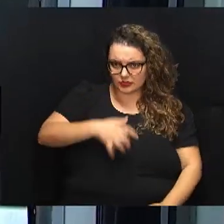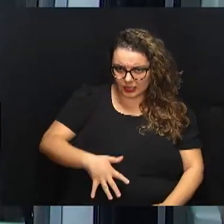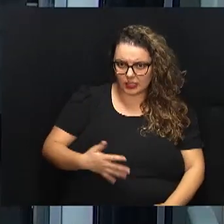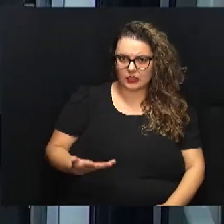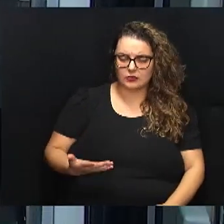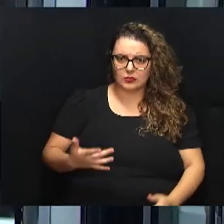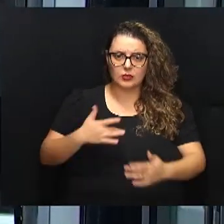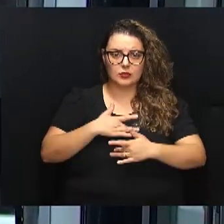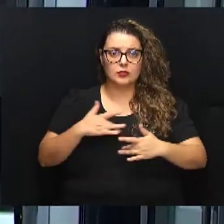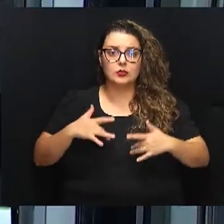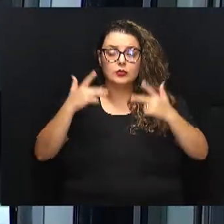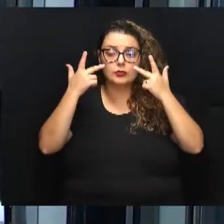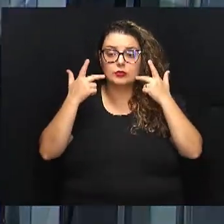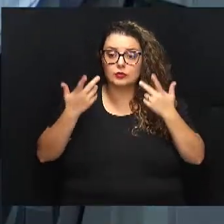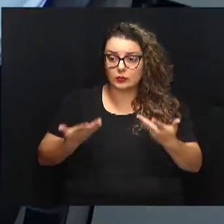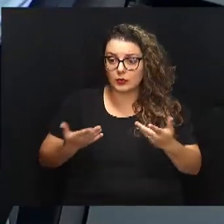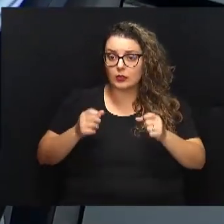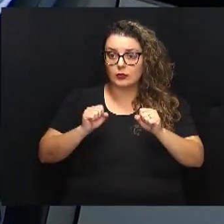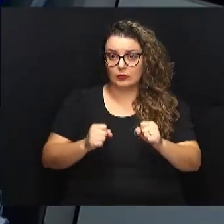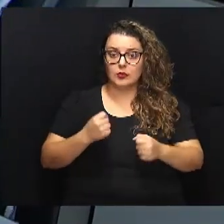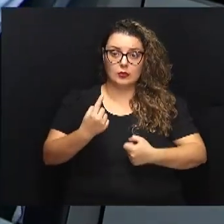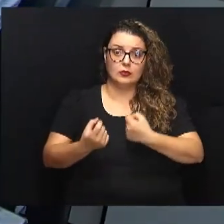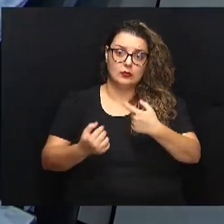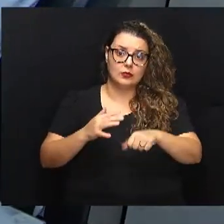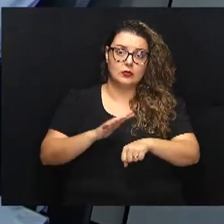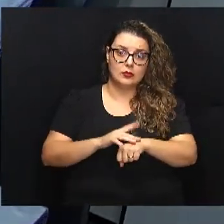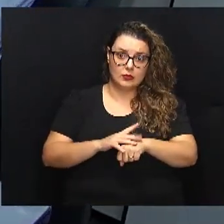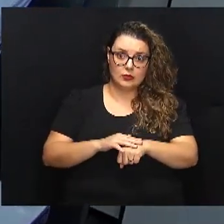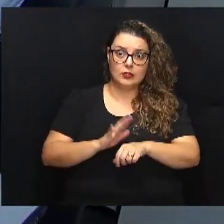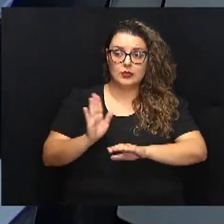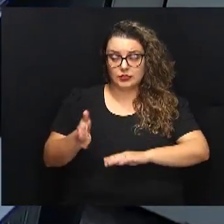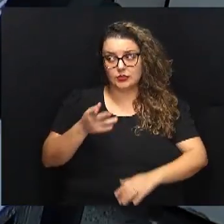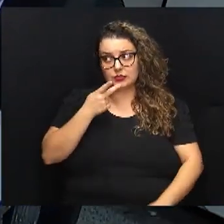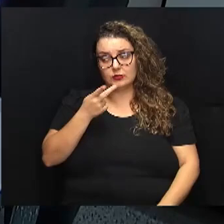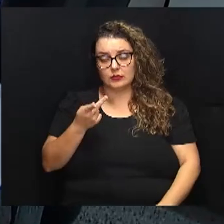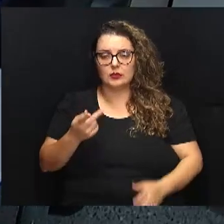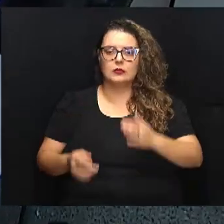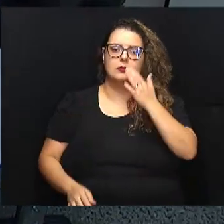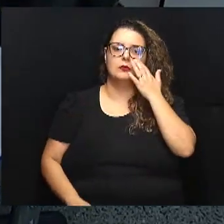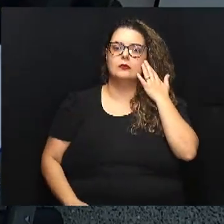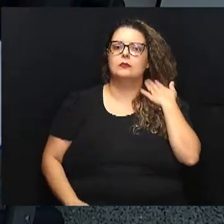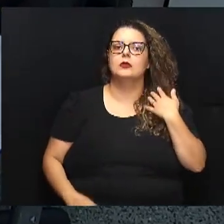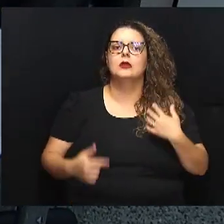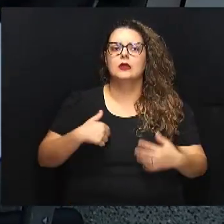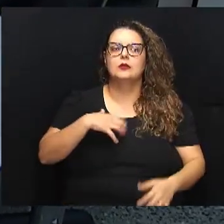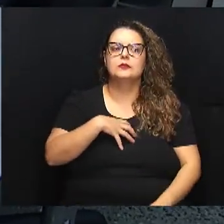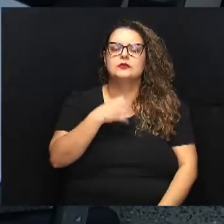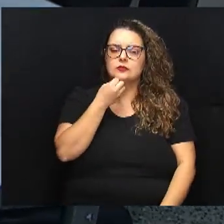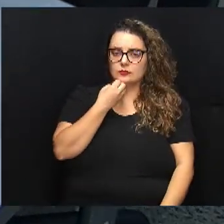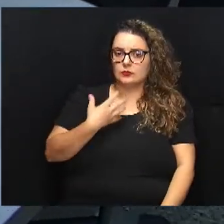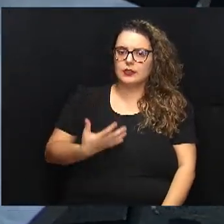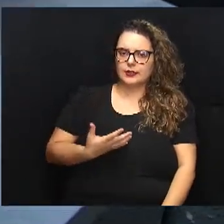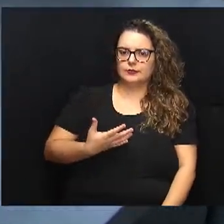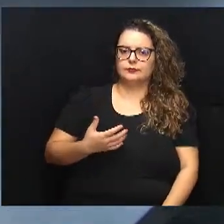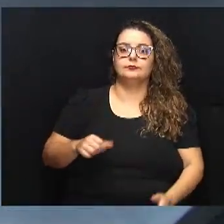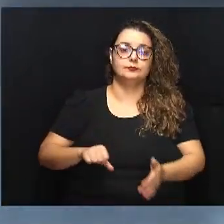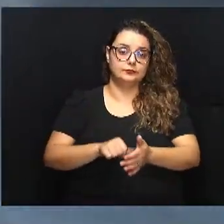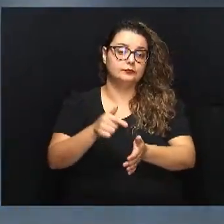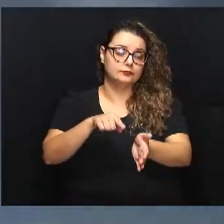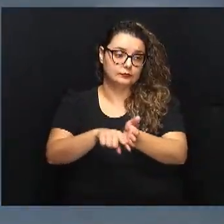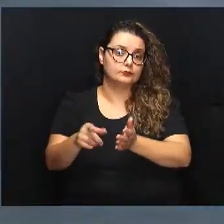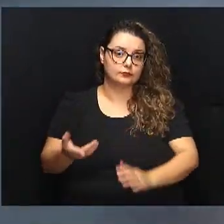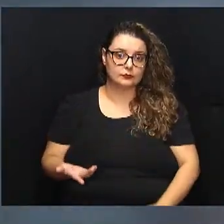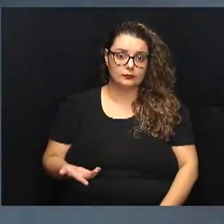estado normal, porque eu posso ter algumas doenças, já a gente vai falar a respeito, mas, primeiro, estou me sentindo bem? Essa é a primeira pergunta,